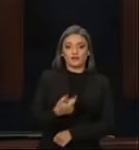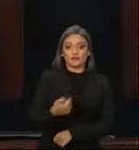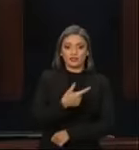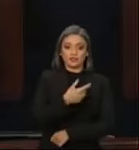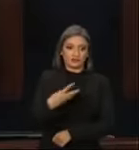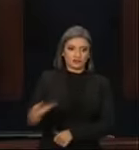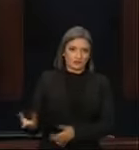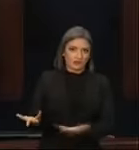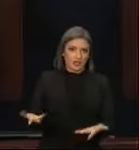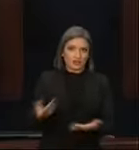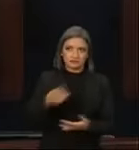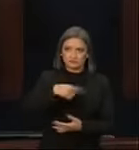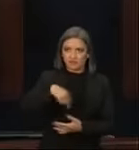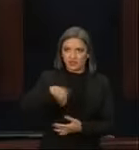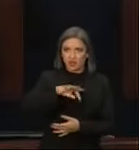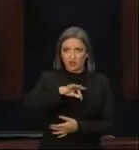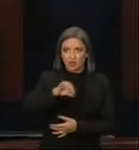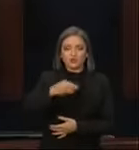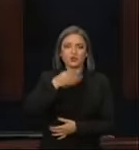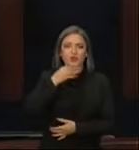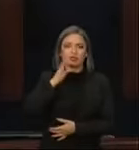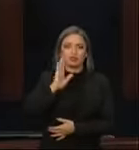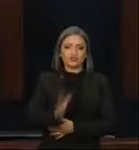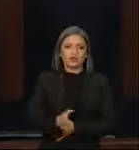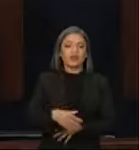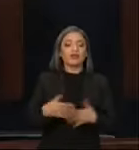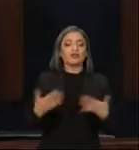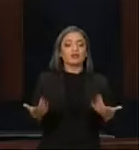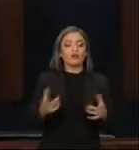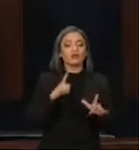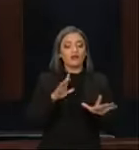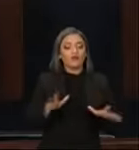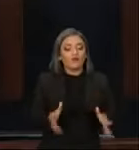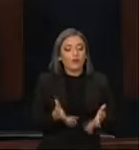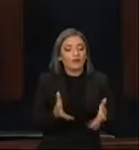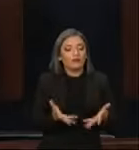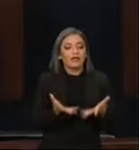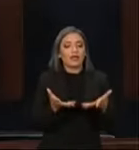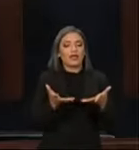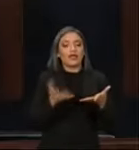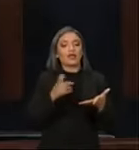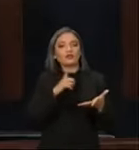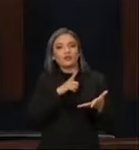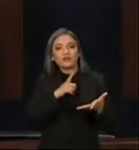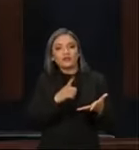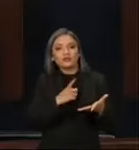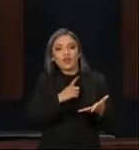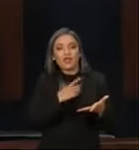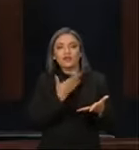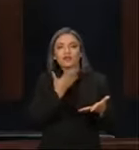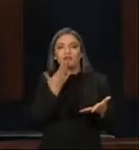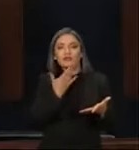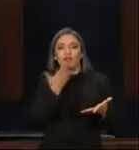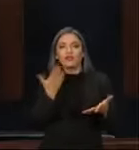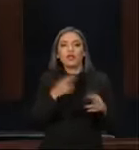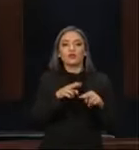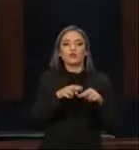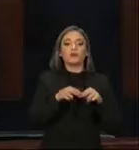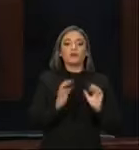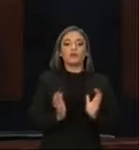notório, o episódio foi fomentado e facilitado, segundo a denúncia, pela